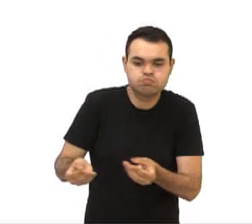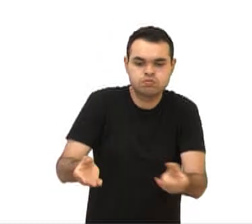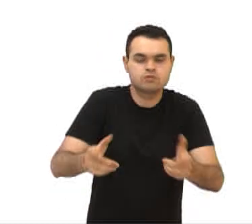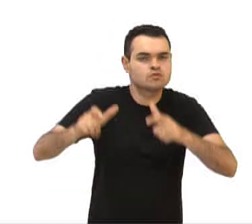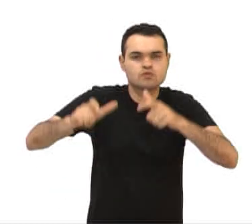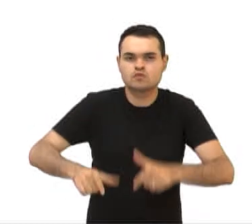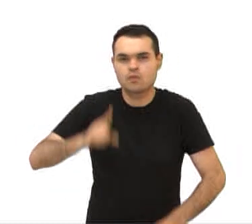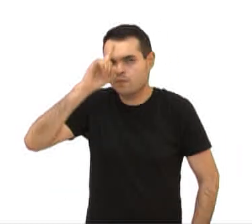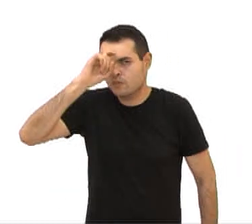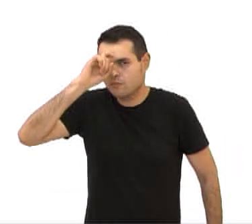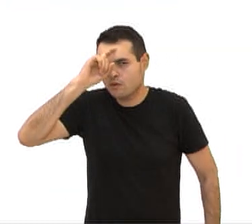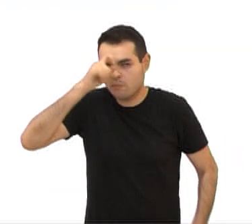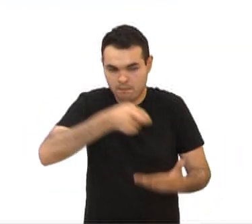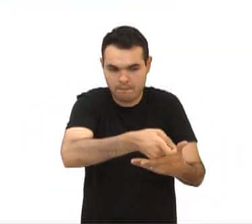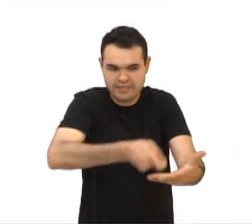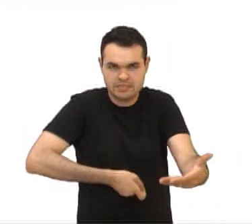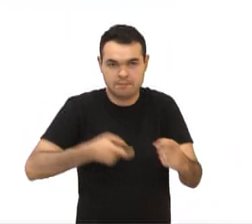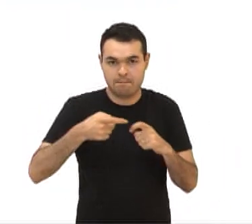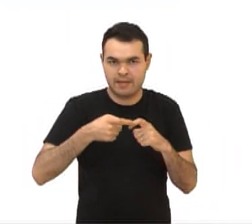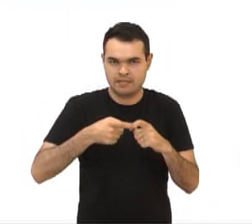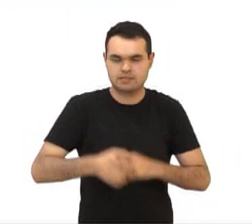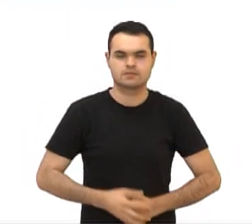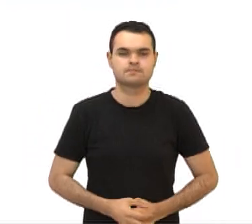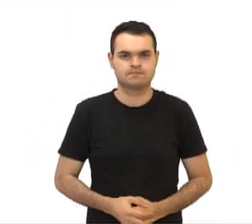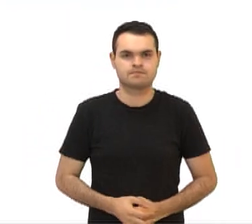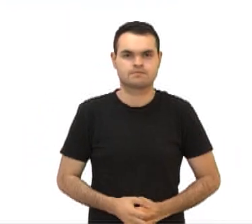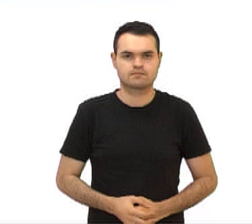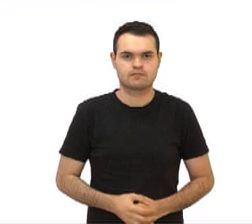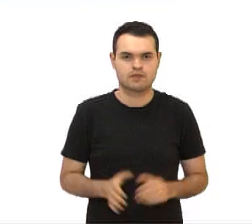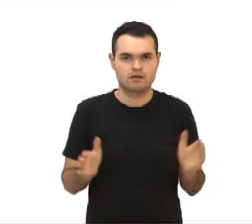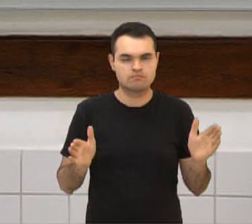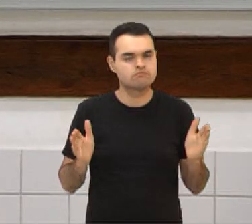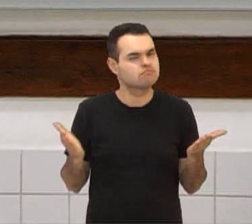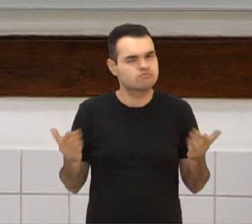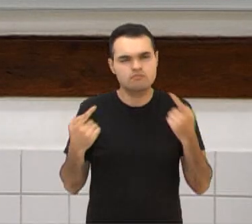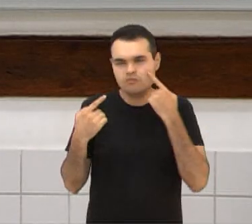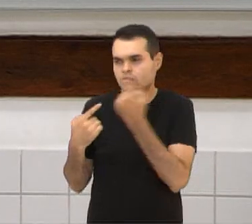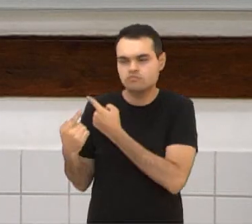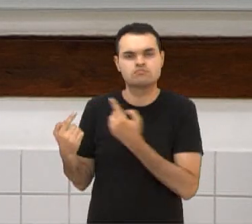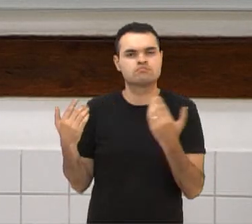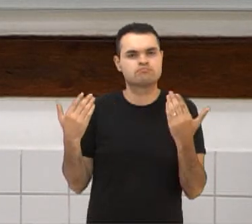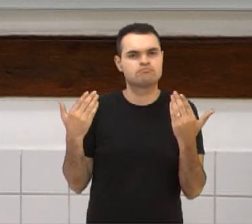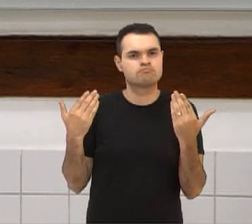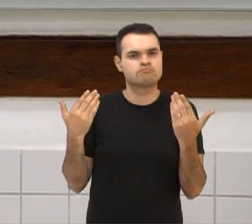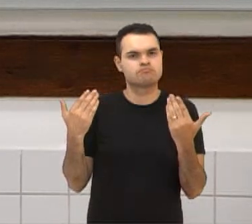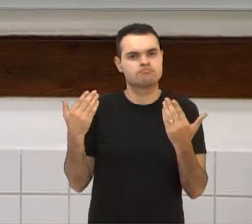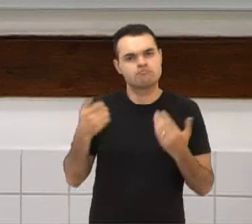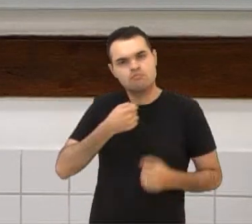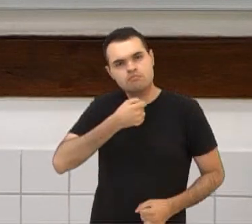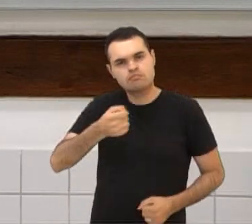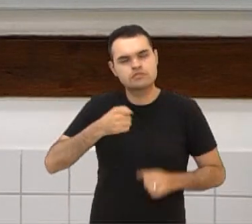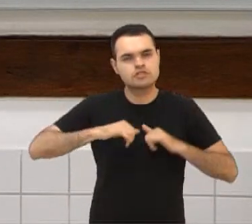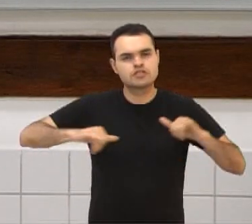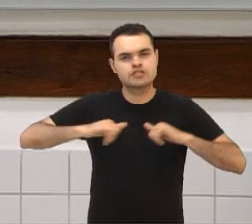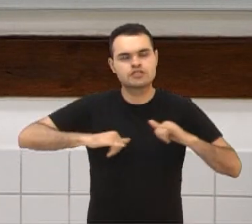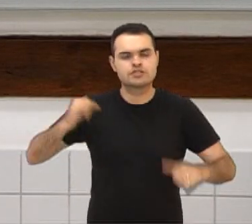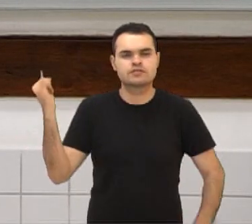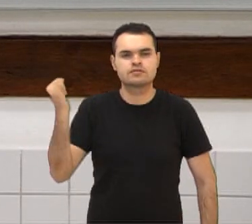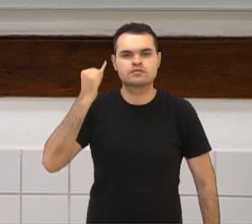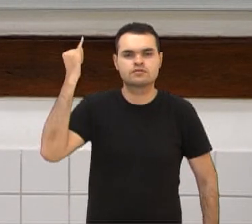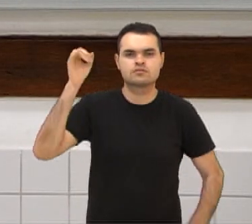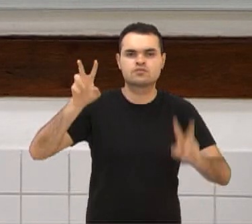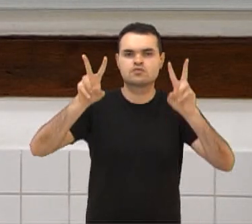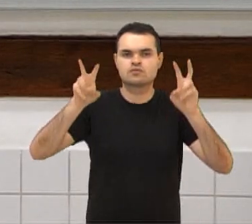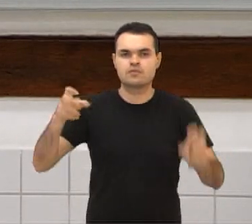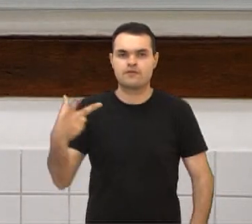sob prescrição médica. Então, veja só, uma notícia interessante. A gente já falou de bastante notícia falando de